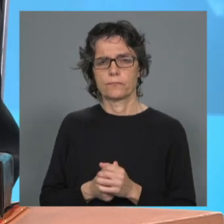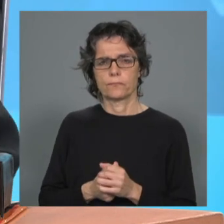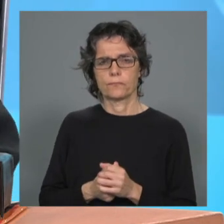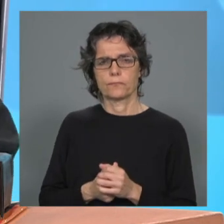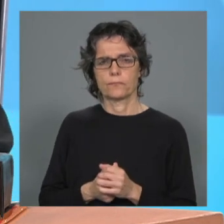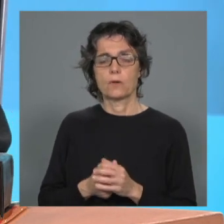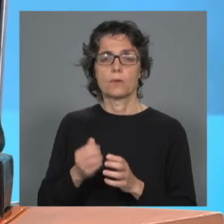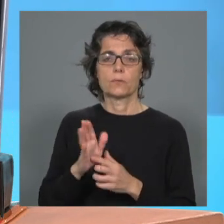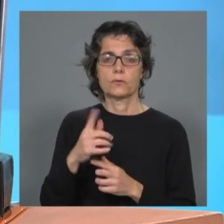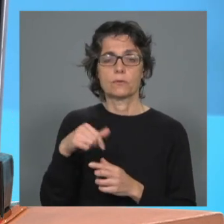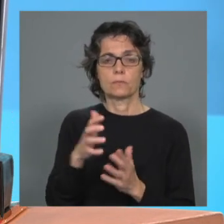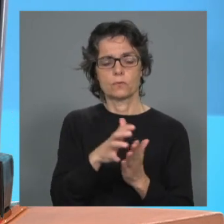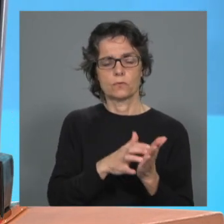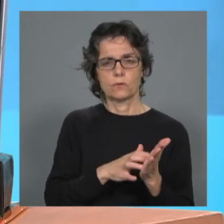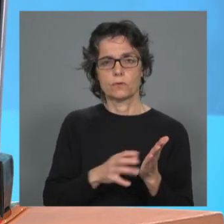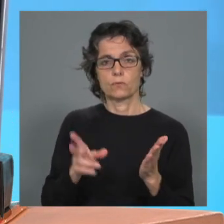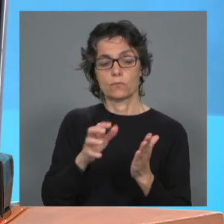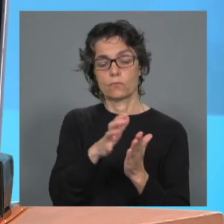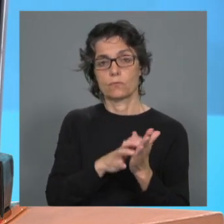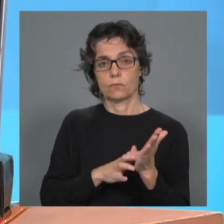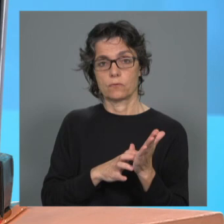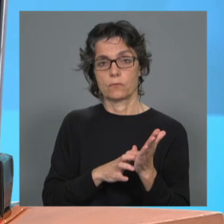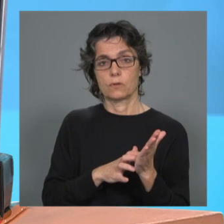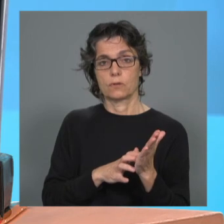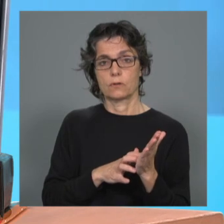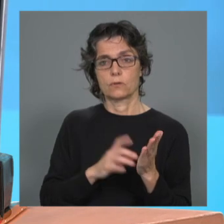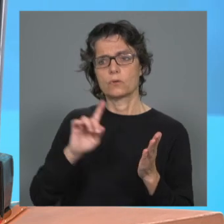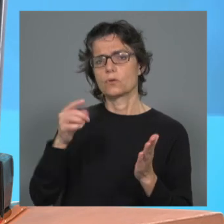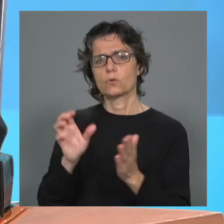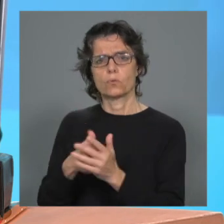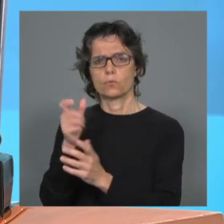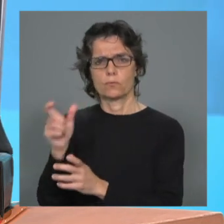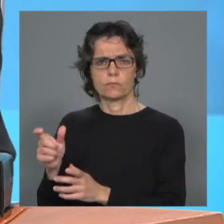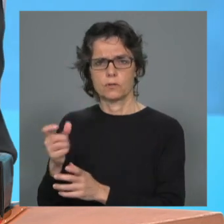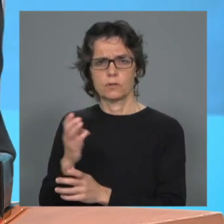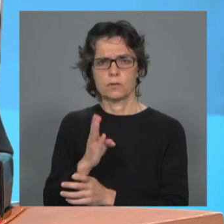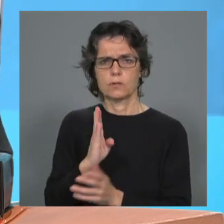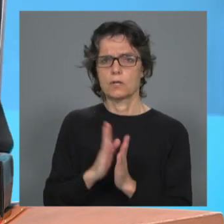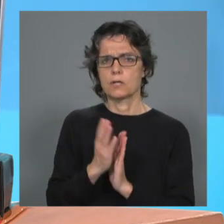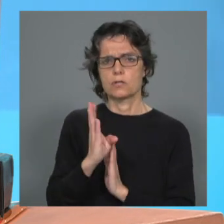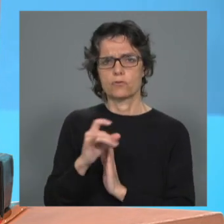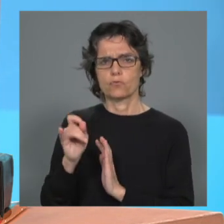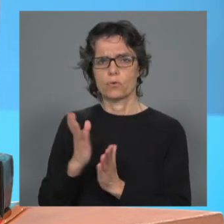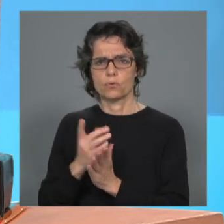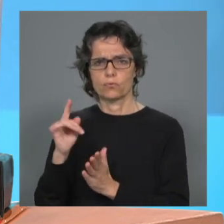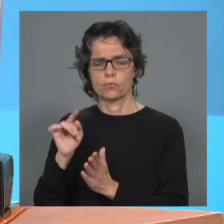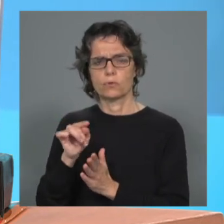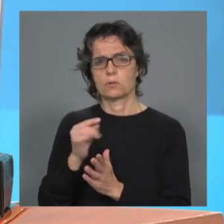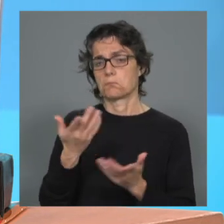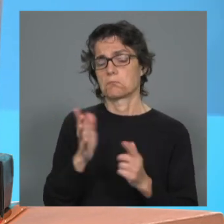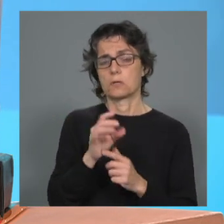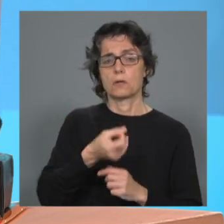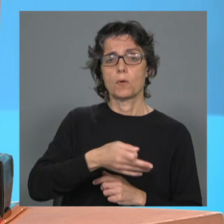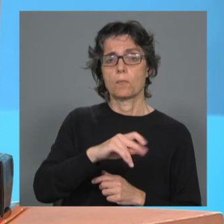nos textos do Novo Testamento, não exclusivamente São João, é importante dizê-lo, mas também noutros textos, Paulo, carta